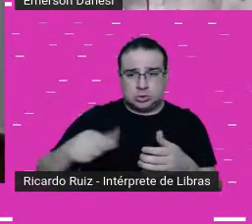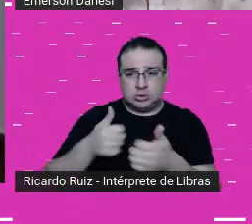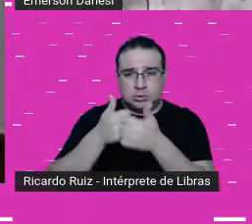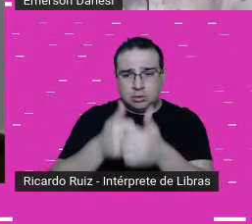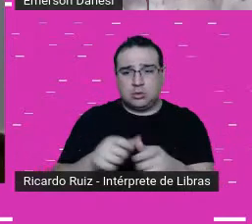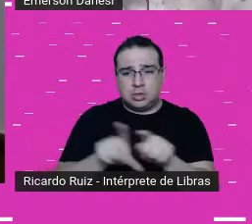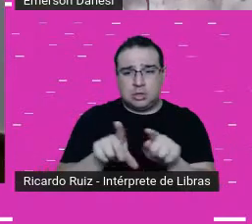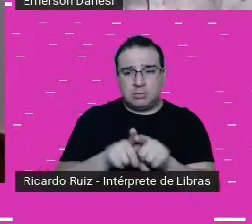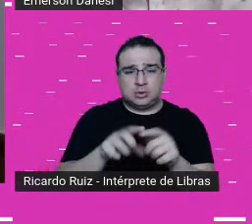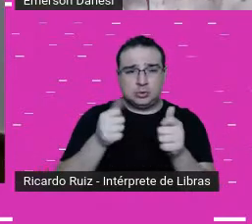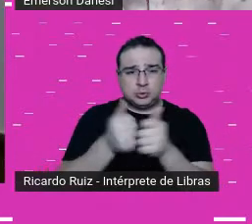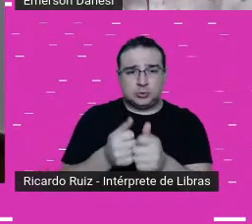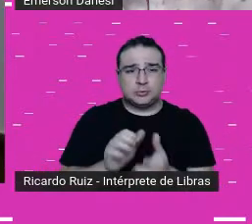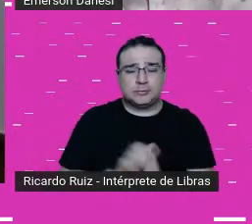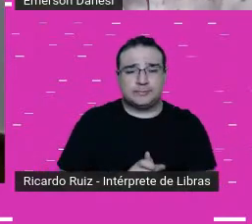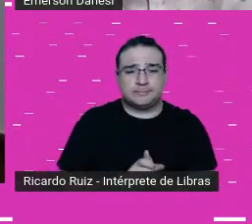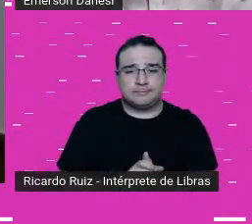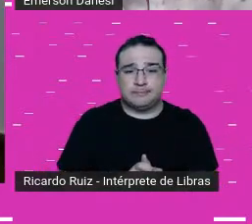o público.